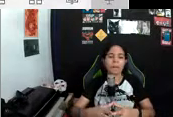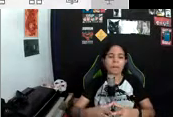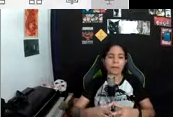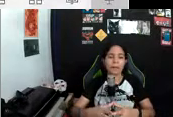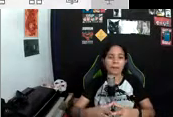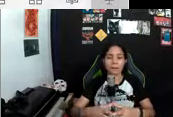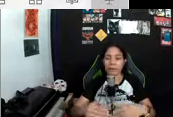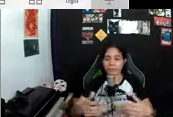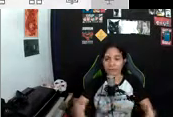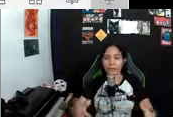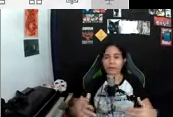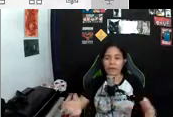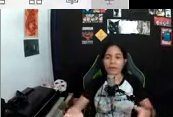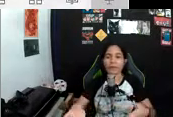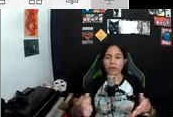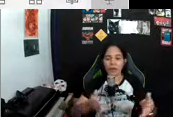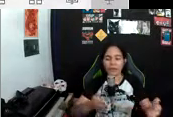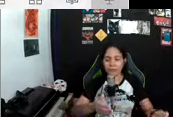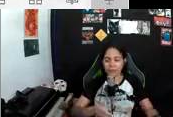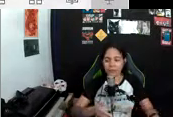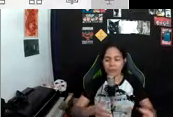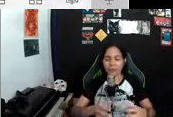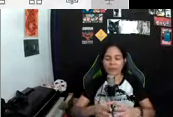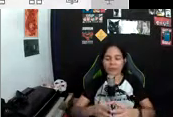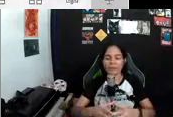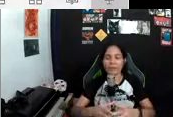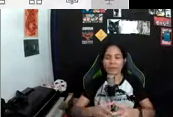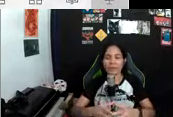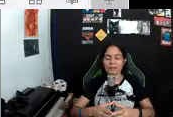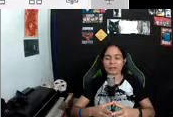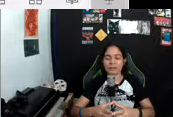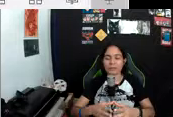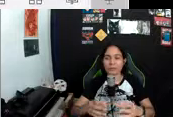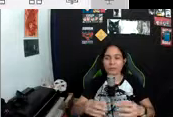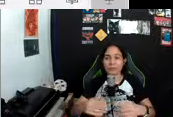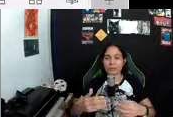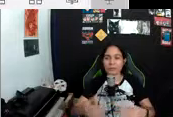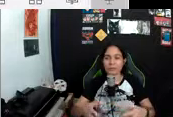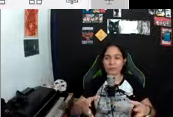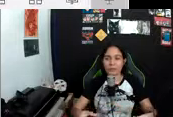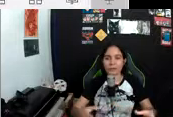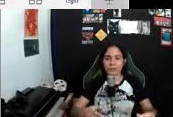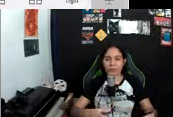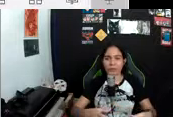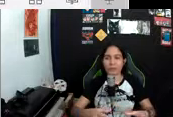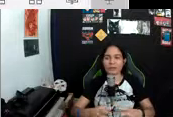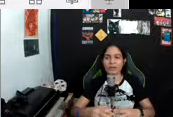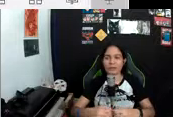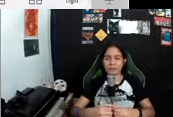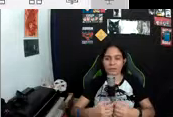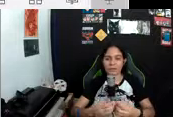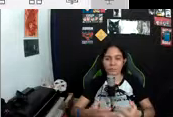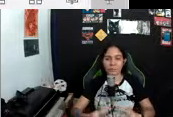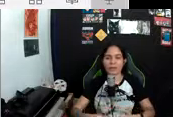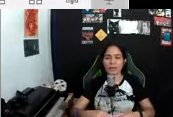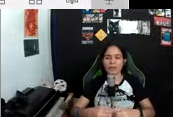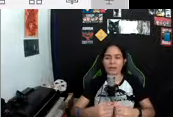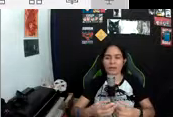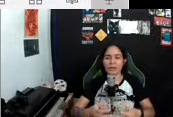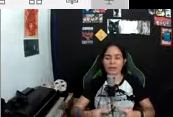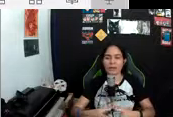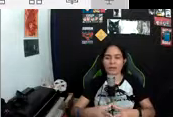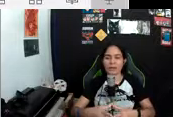parto sozinho, né? Lógico, dentro das atribuições do enfermeiro, desde que seja um